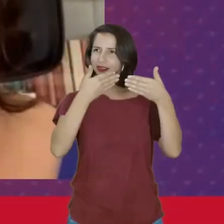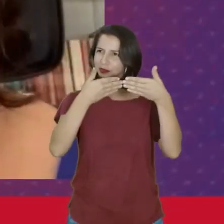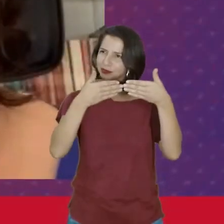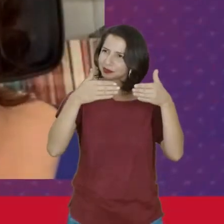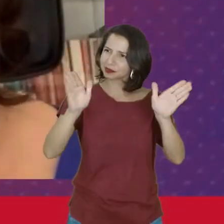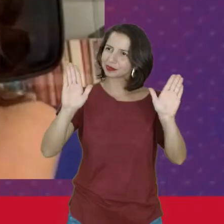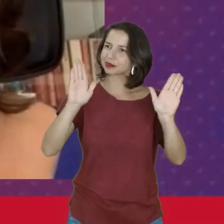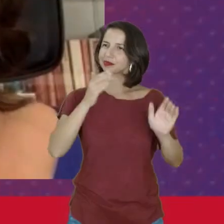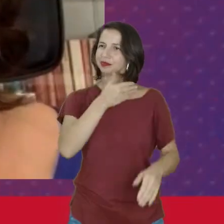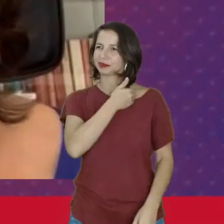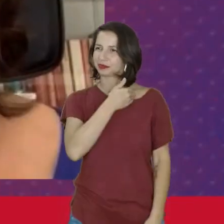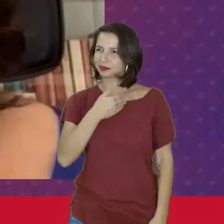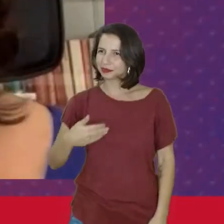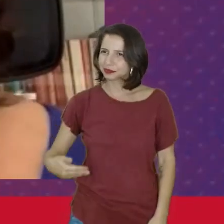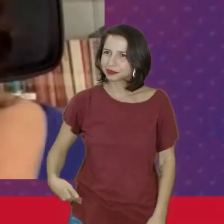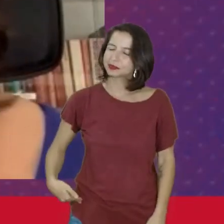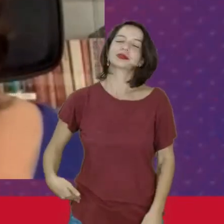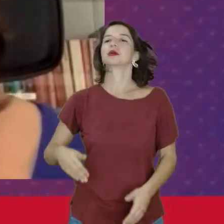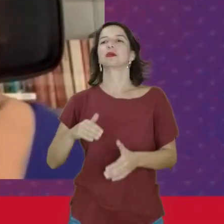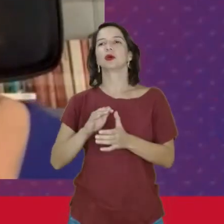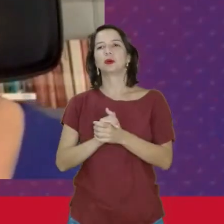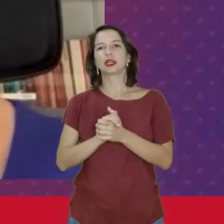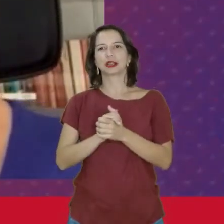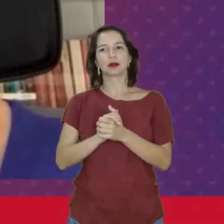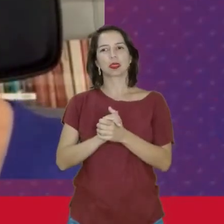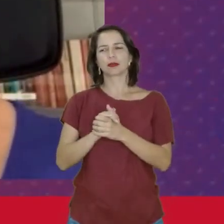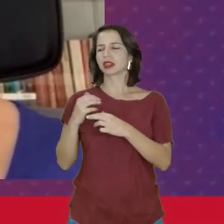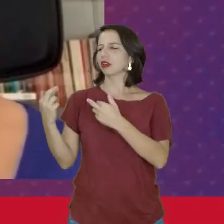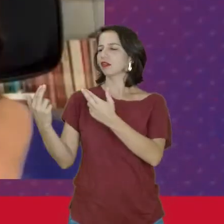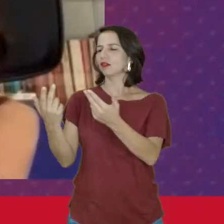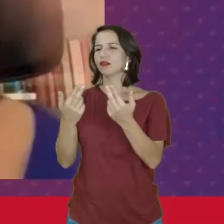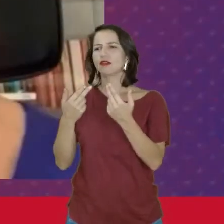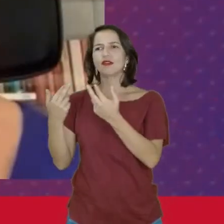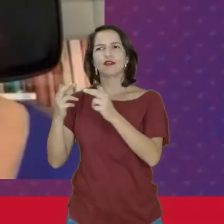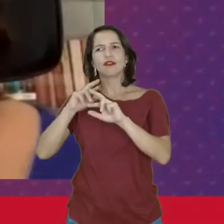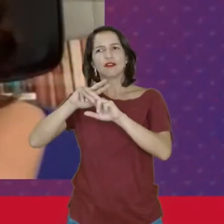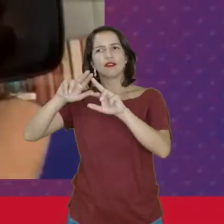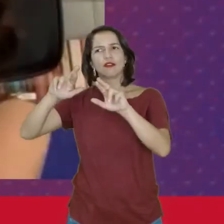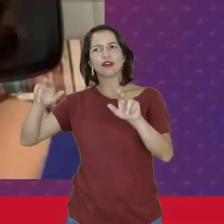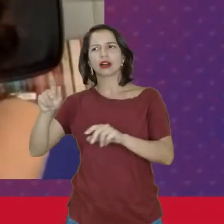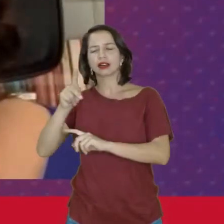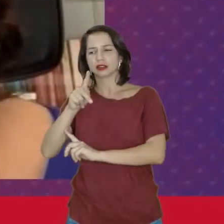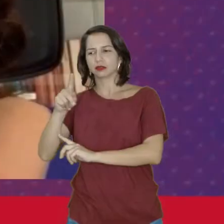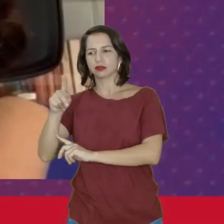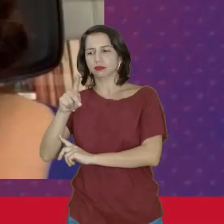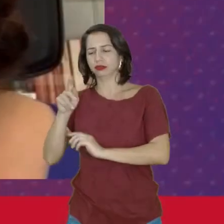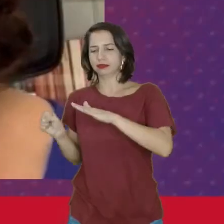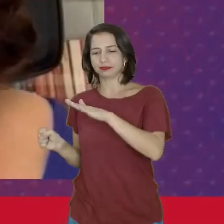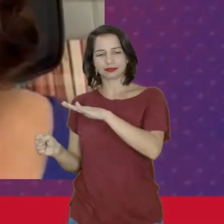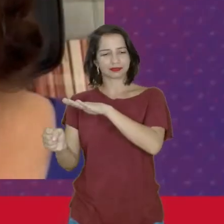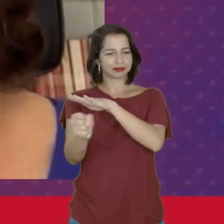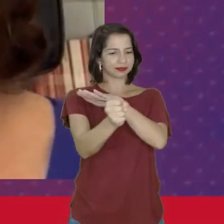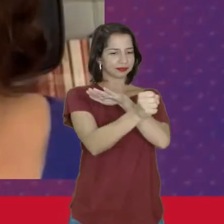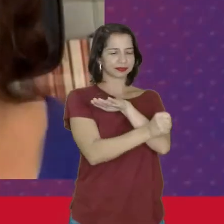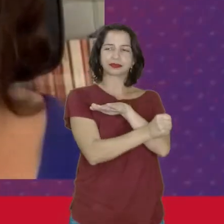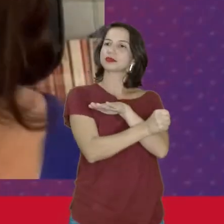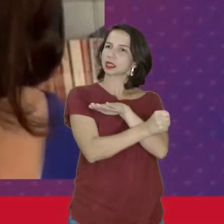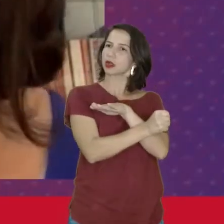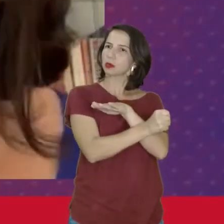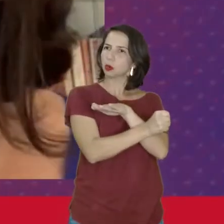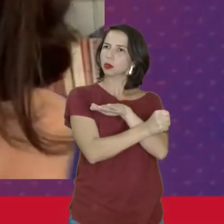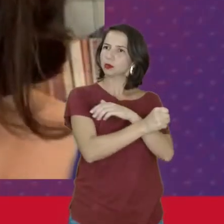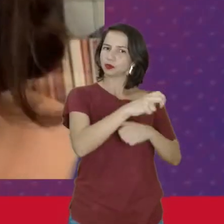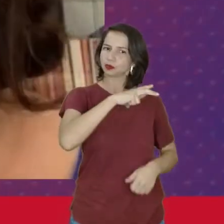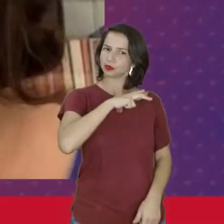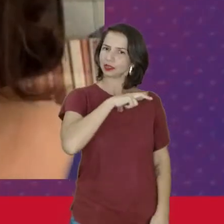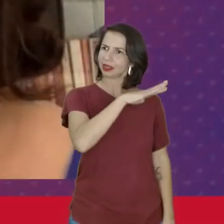aí. Me refiro aí à questão da transferência de dinheiro público ao setor privado, e possamos, no